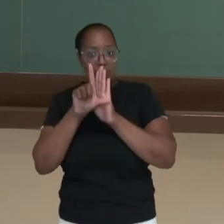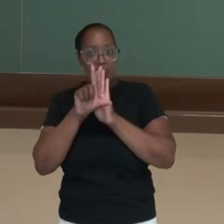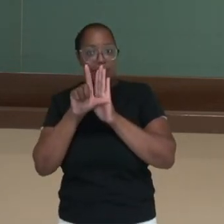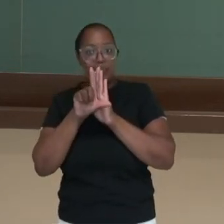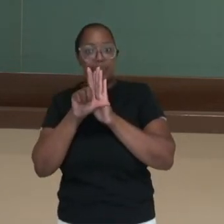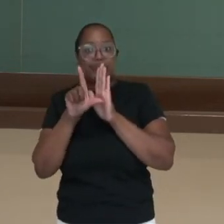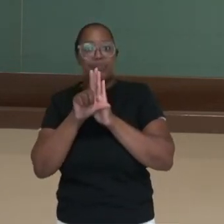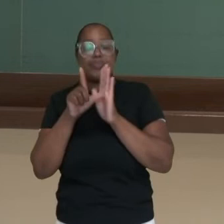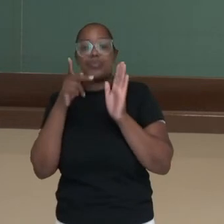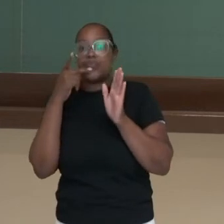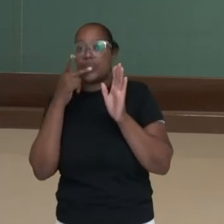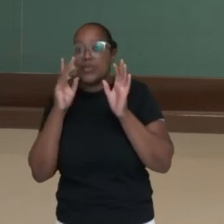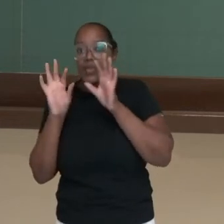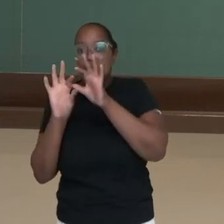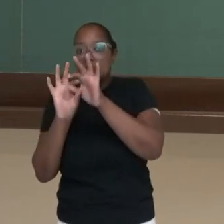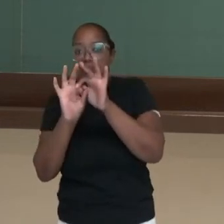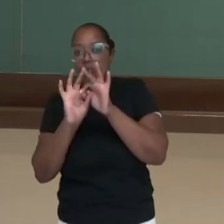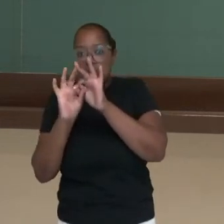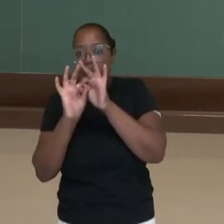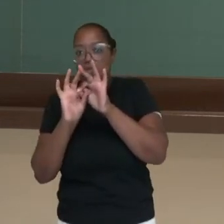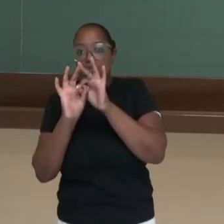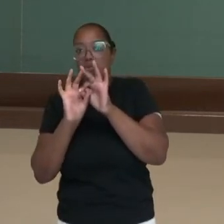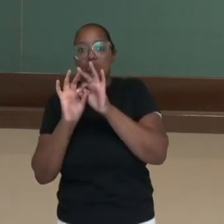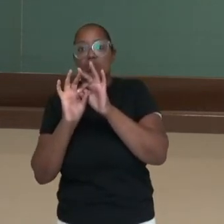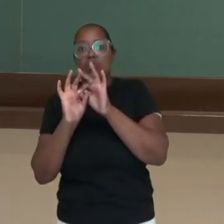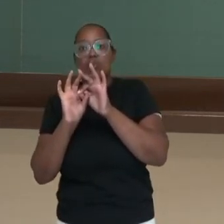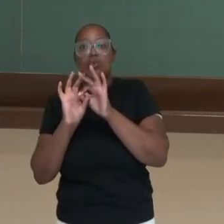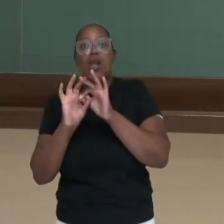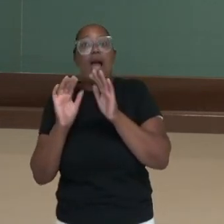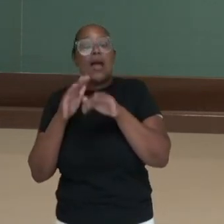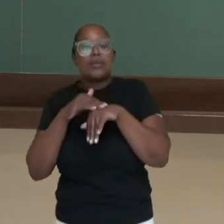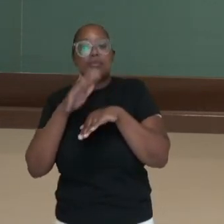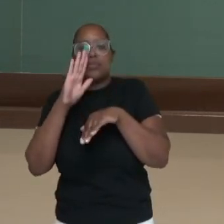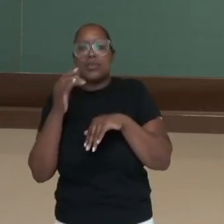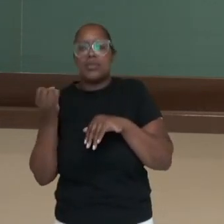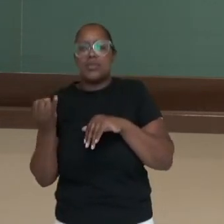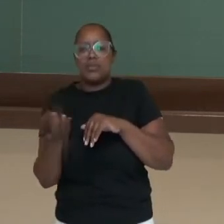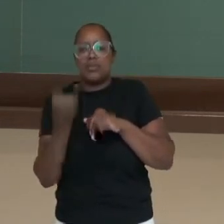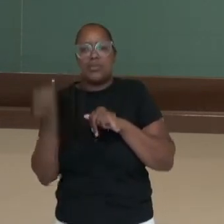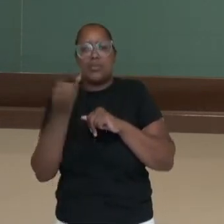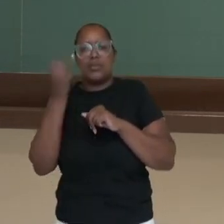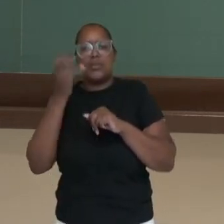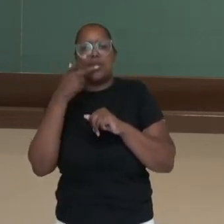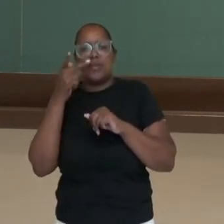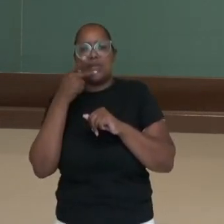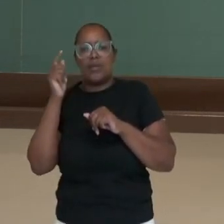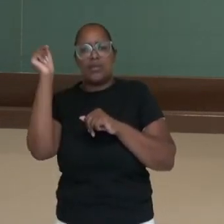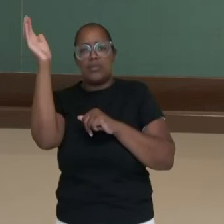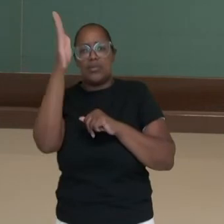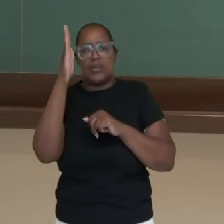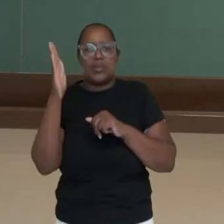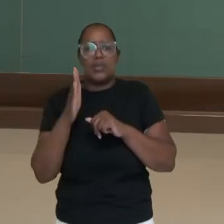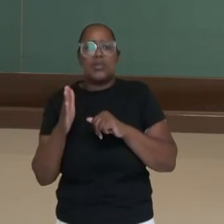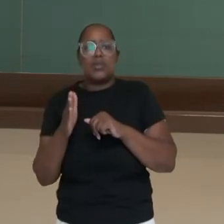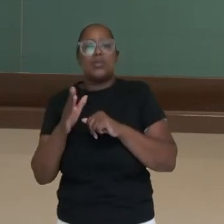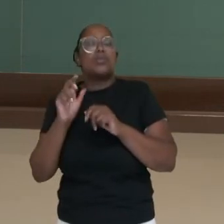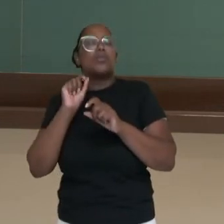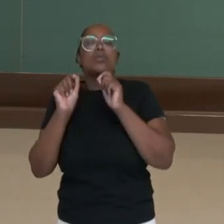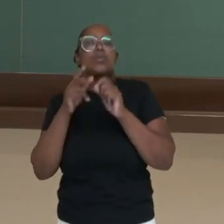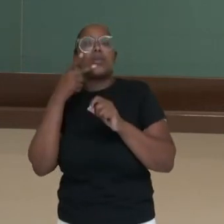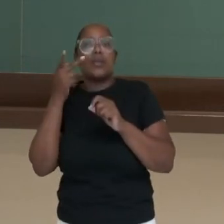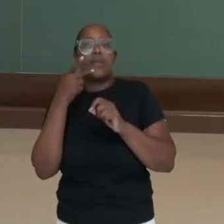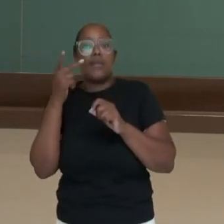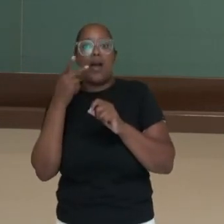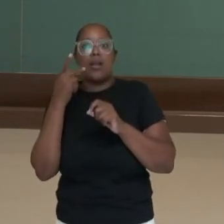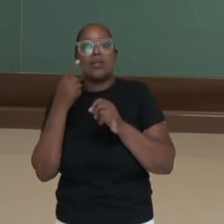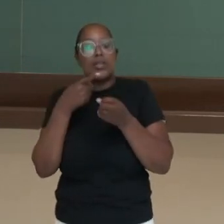esse conjunto de leis, as mais importantes que regem nosso país, o Brasil, e que ela diz sobre o